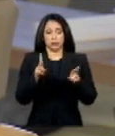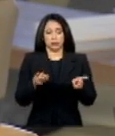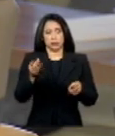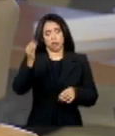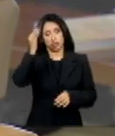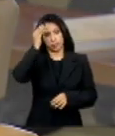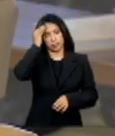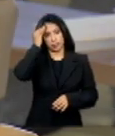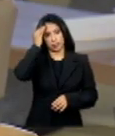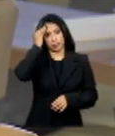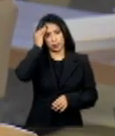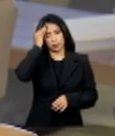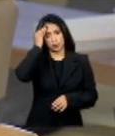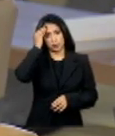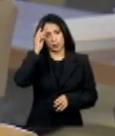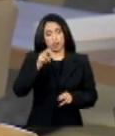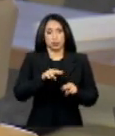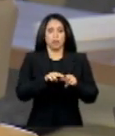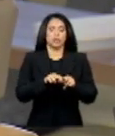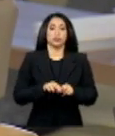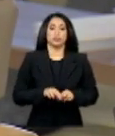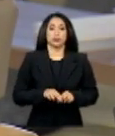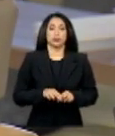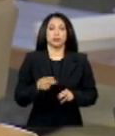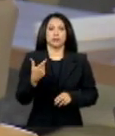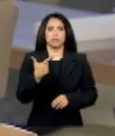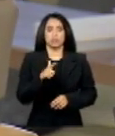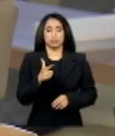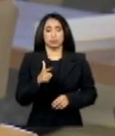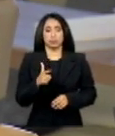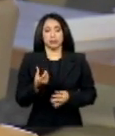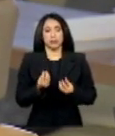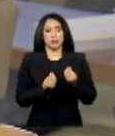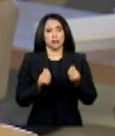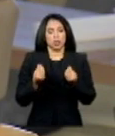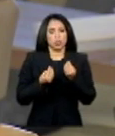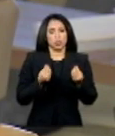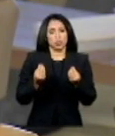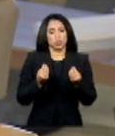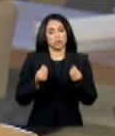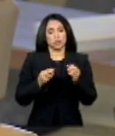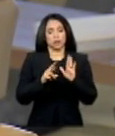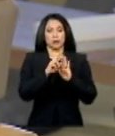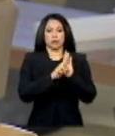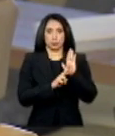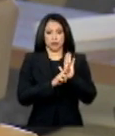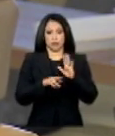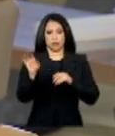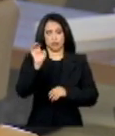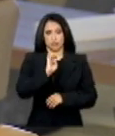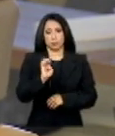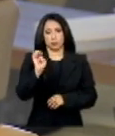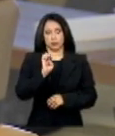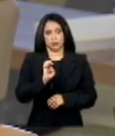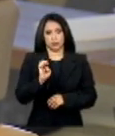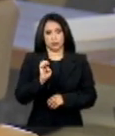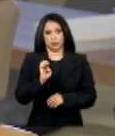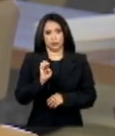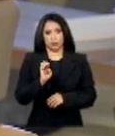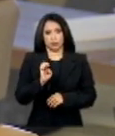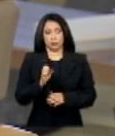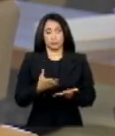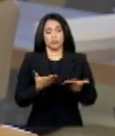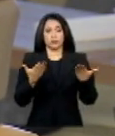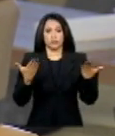portanto não havia então especialidade para a norma estadual neste e nesta hipótese